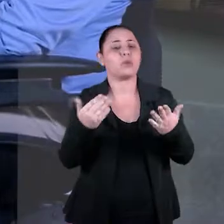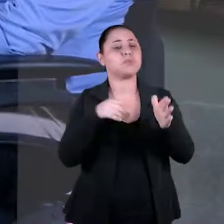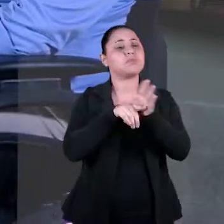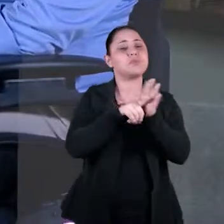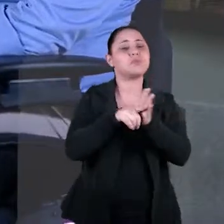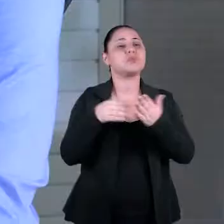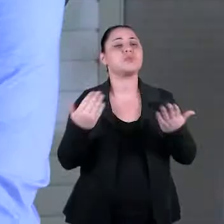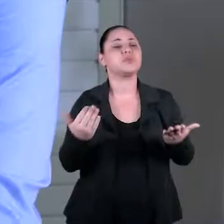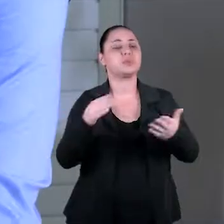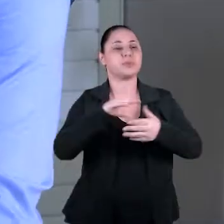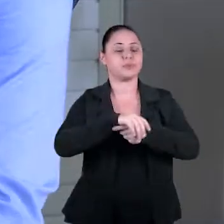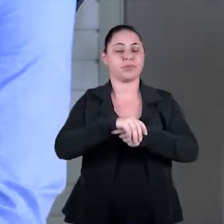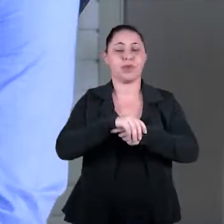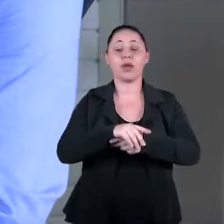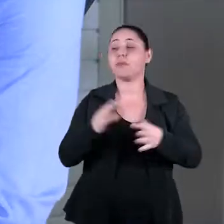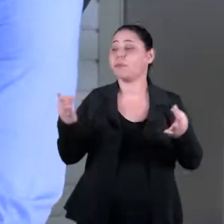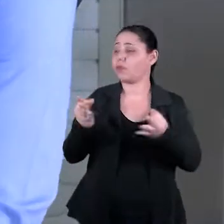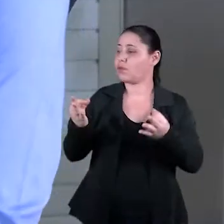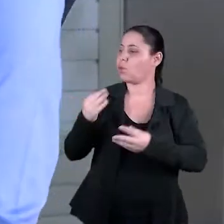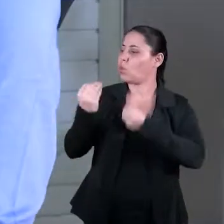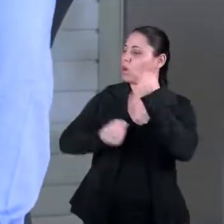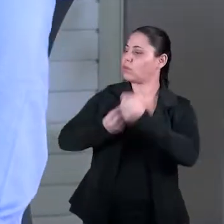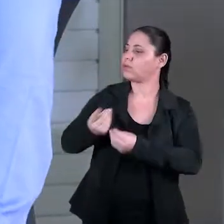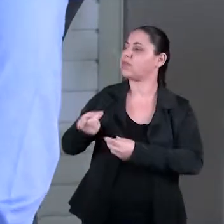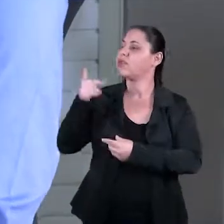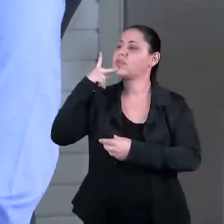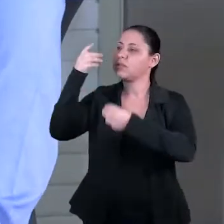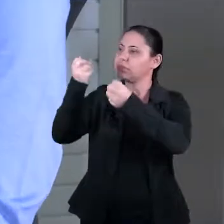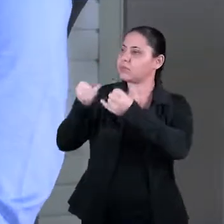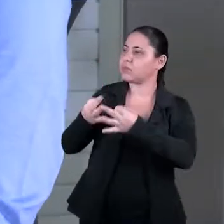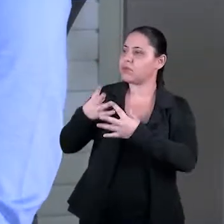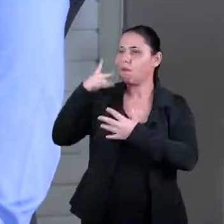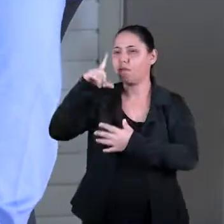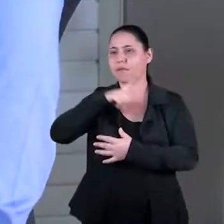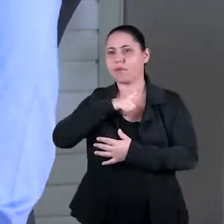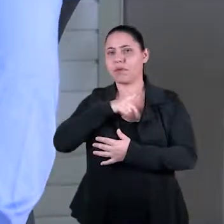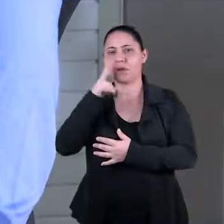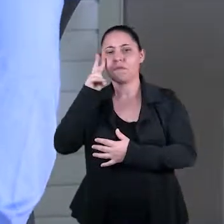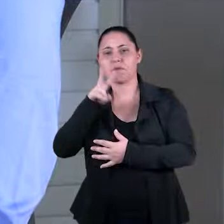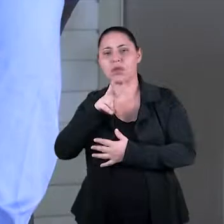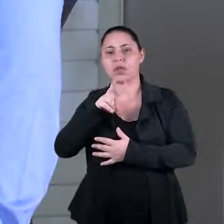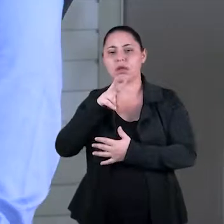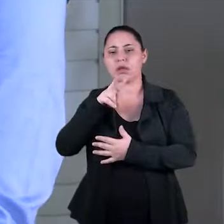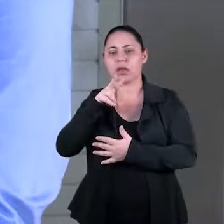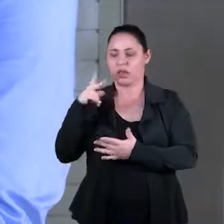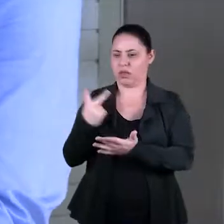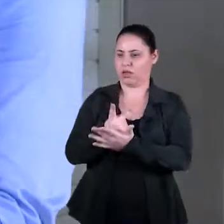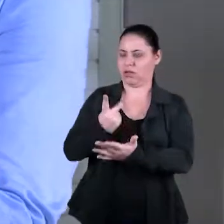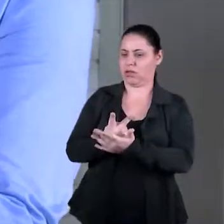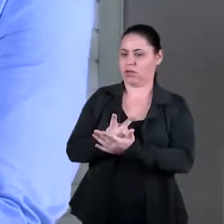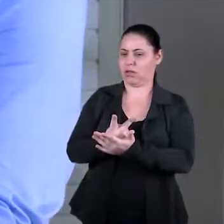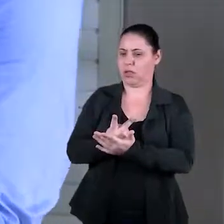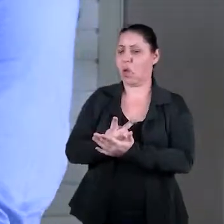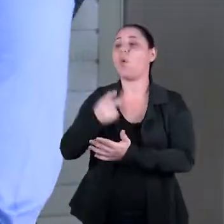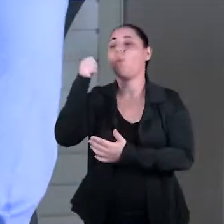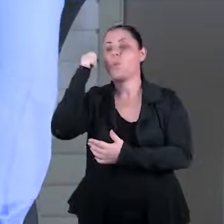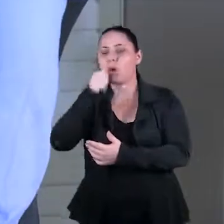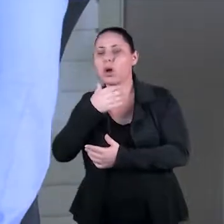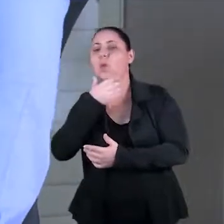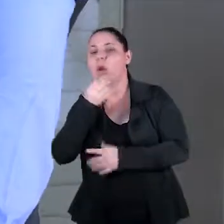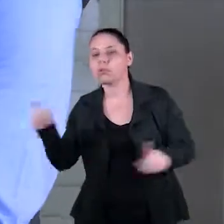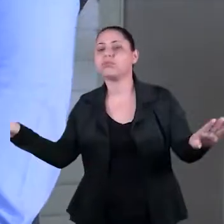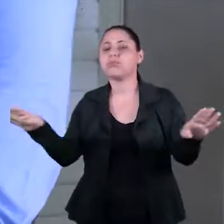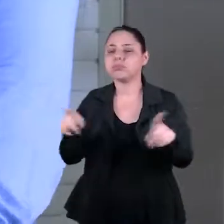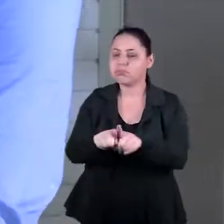fazer o diagnóstico? Perfeito. Como que você vai determinar que sua queda não está normal, né? Então assim, isso vale tanto para